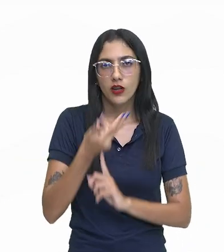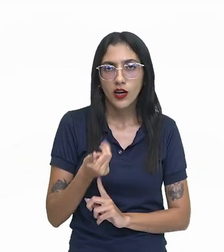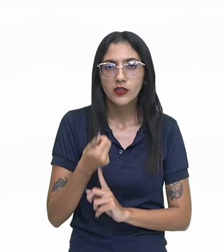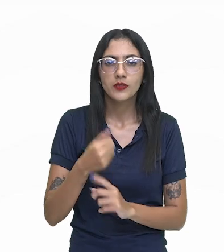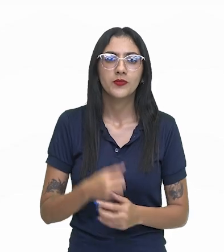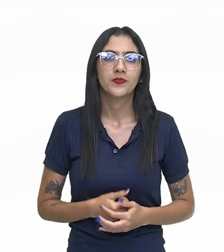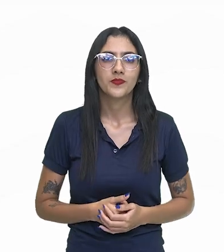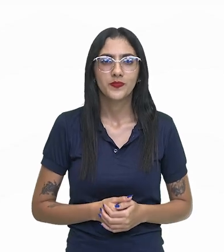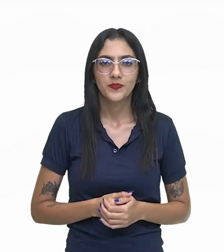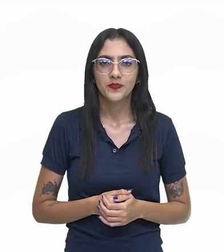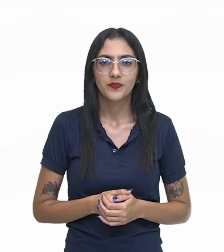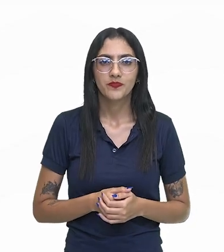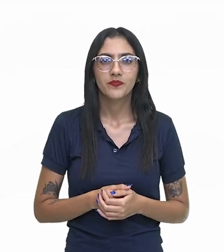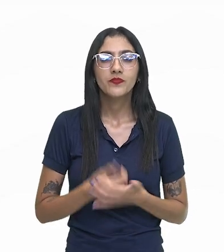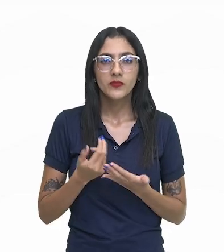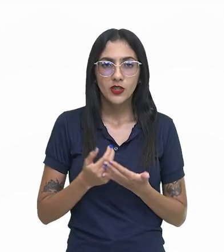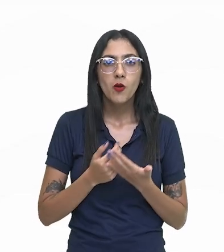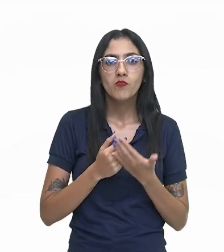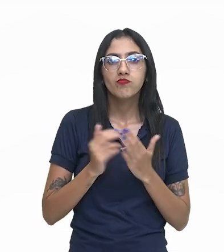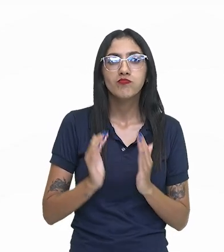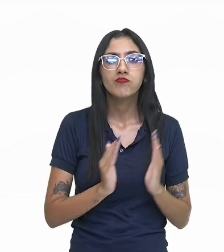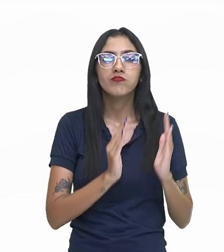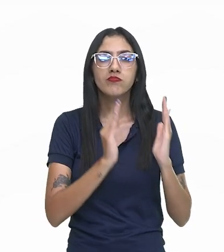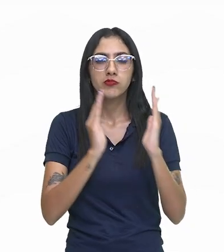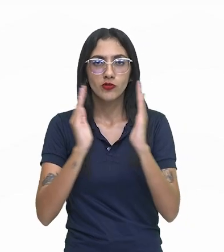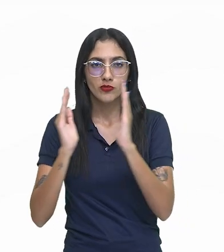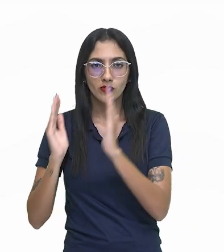Então, passando-se o processo de produção, chegamos na